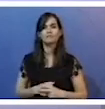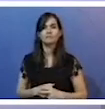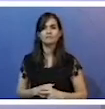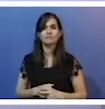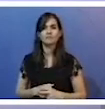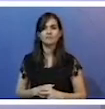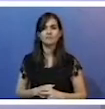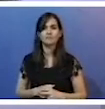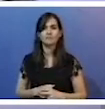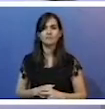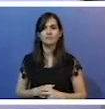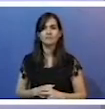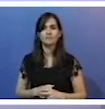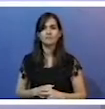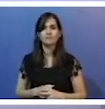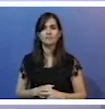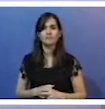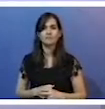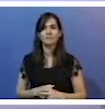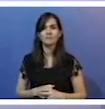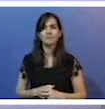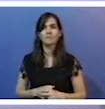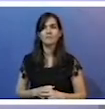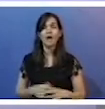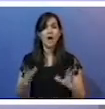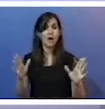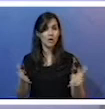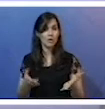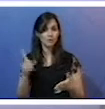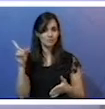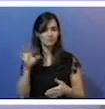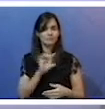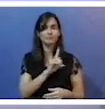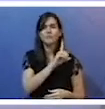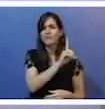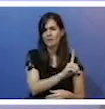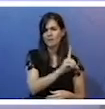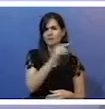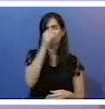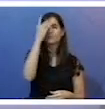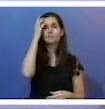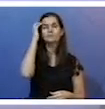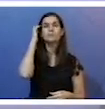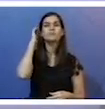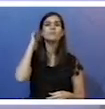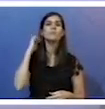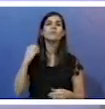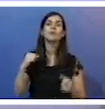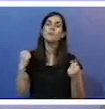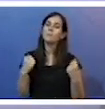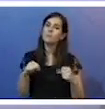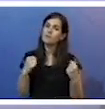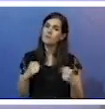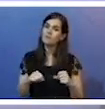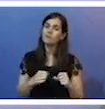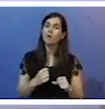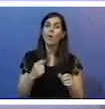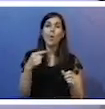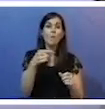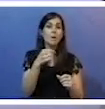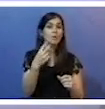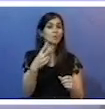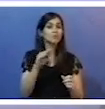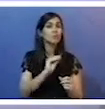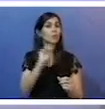quatro e por esse daqui o tempo passar o menos dois pro lado direito